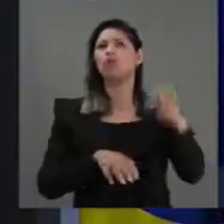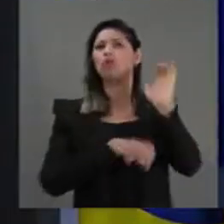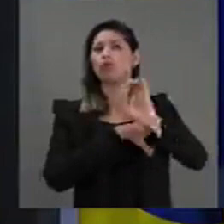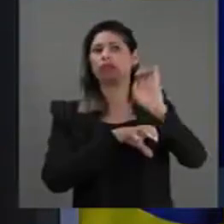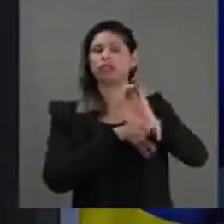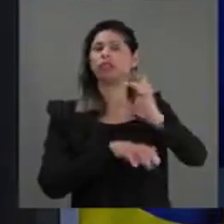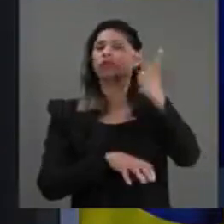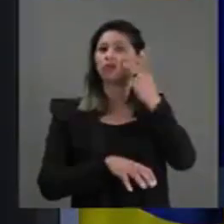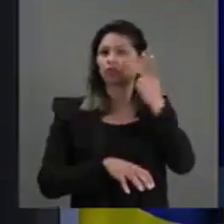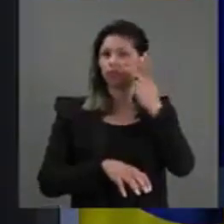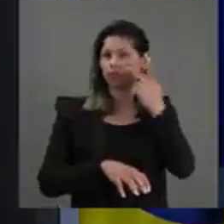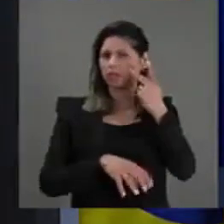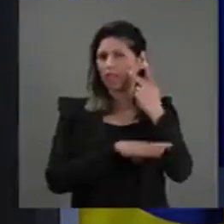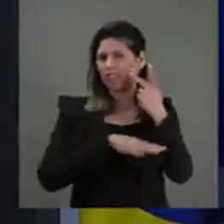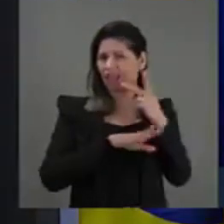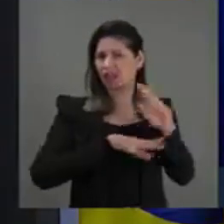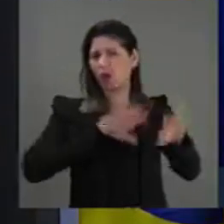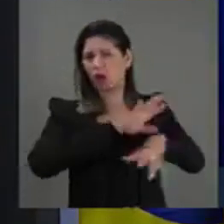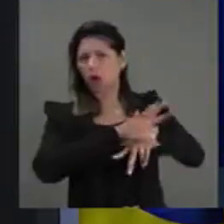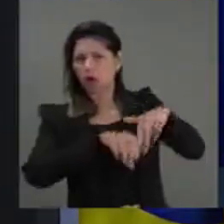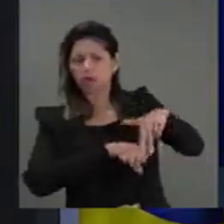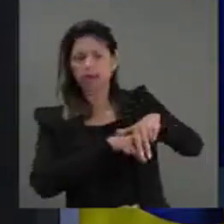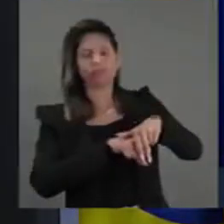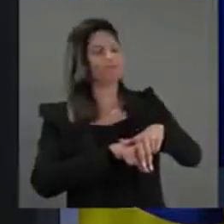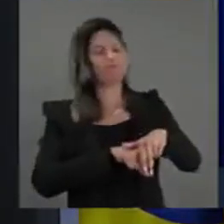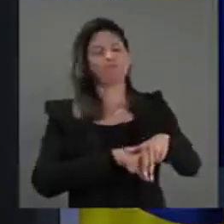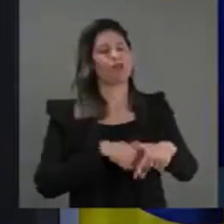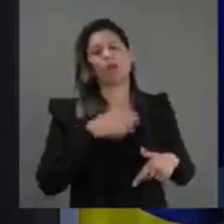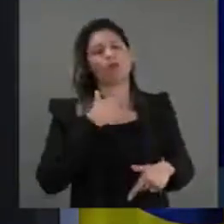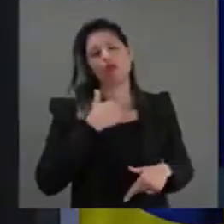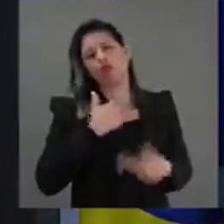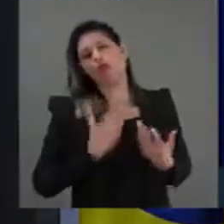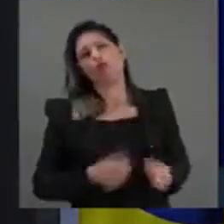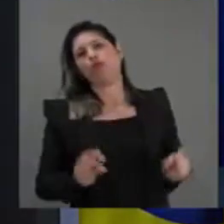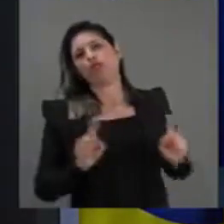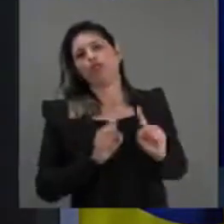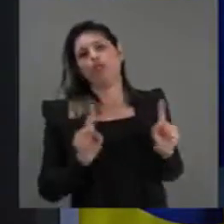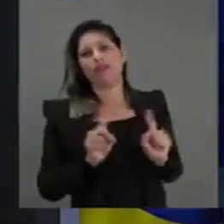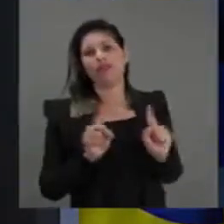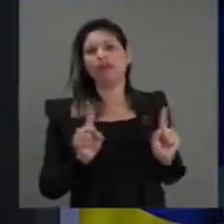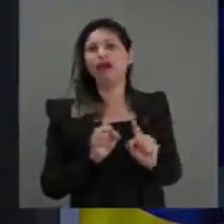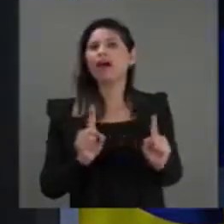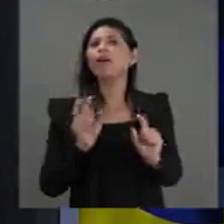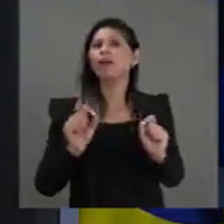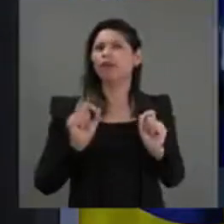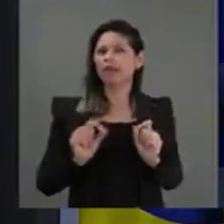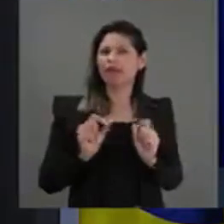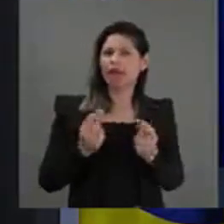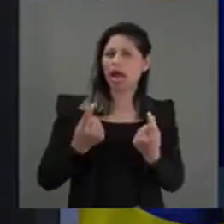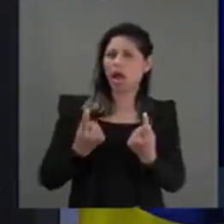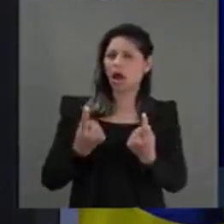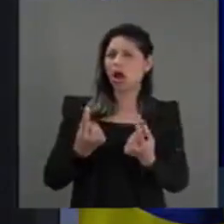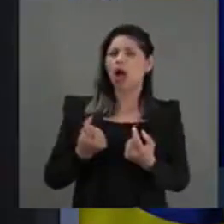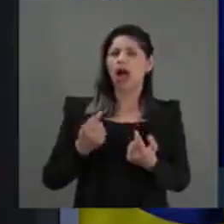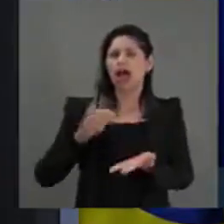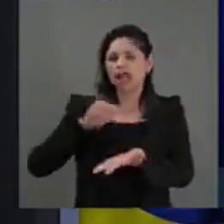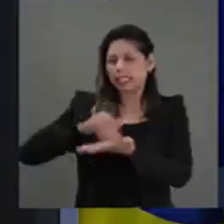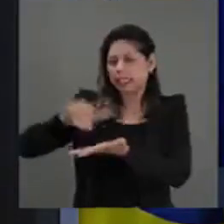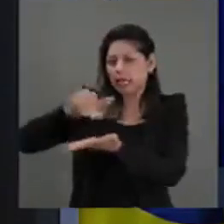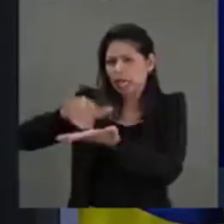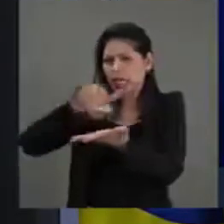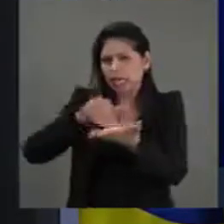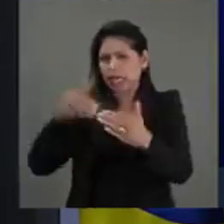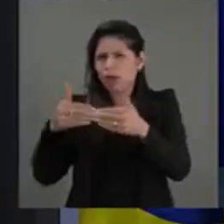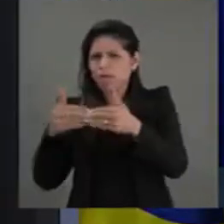relação à corrupção. Não podemos deixar isso acontecer. Essa questão de aumento de secretaria, como eu relatei